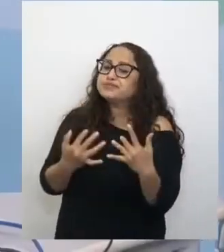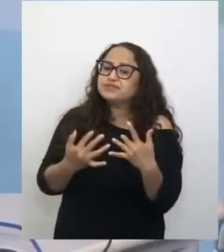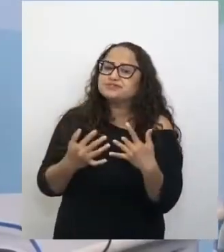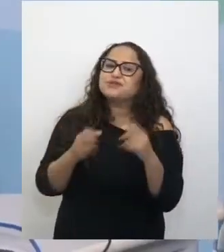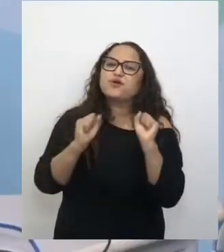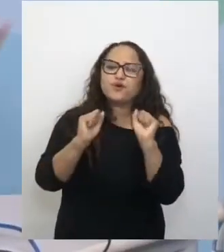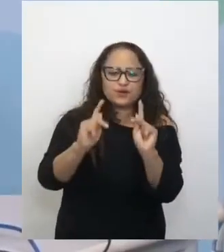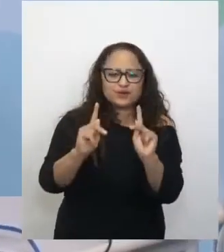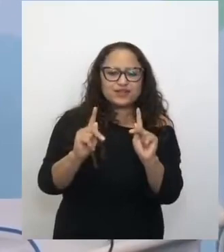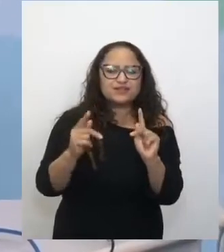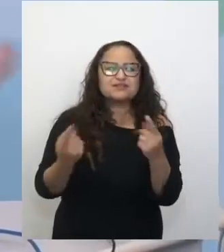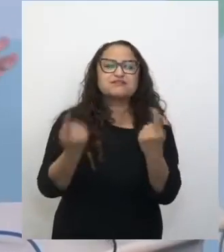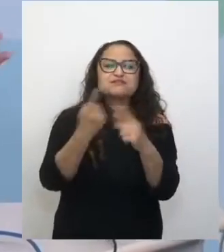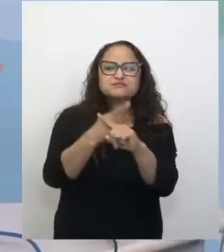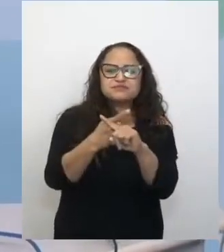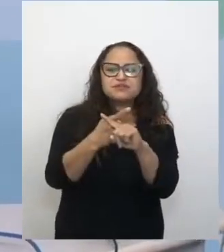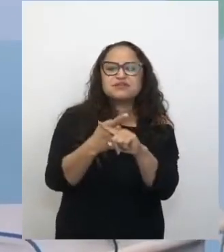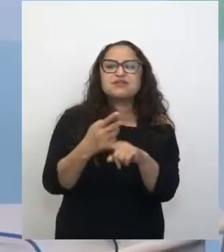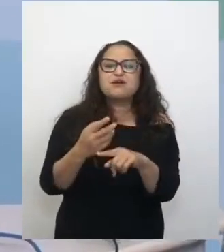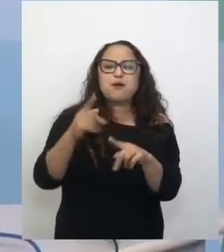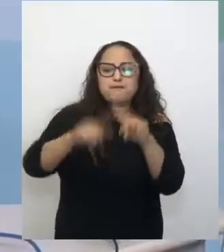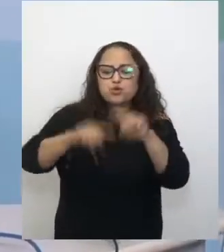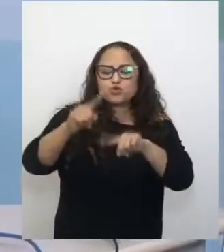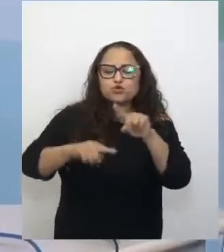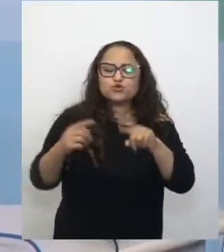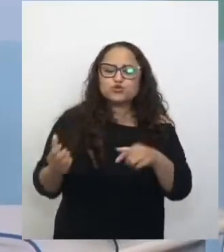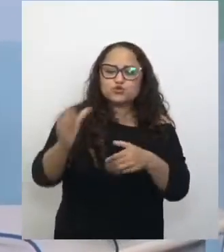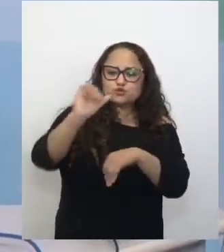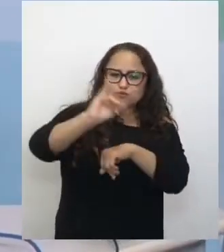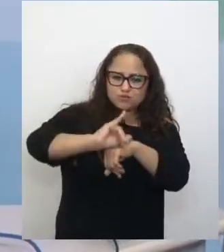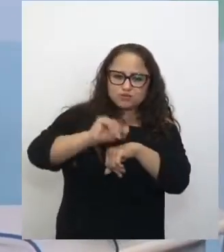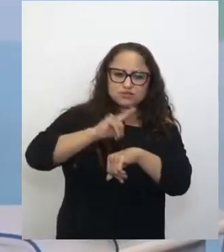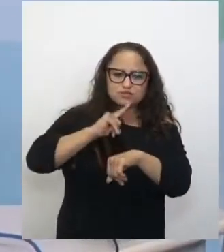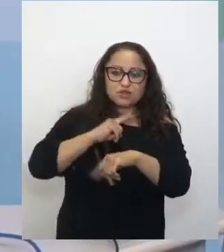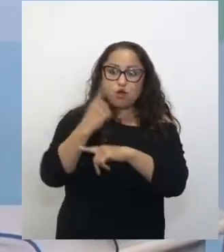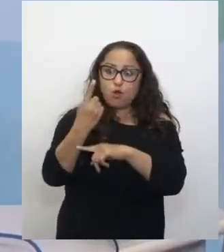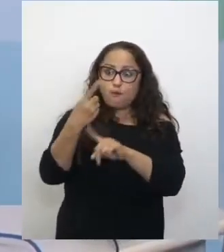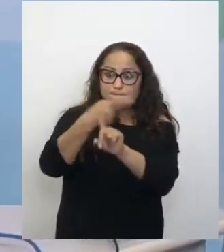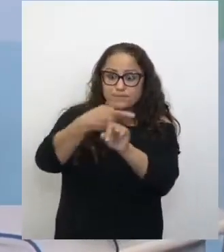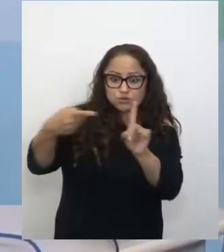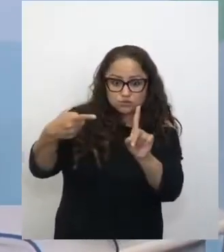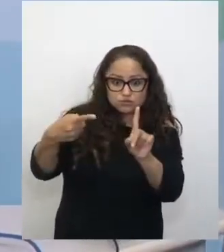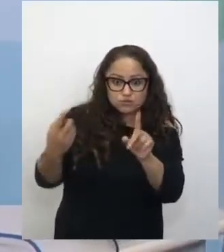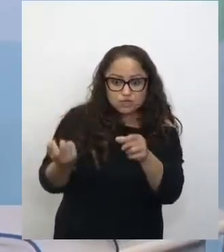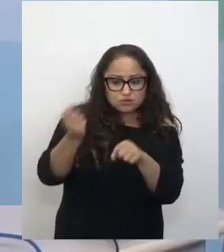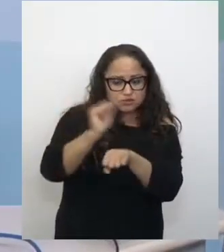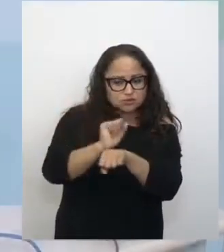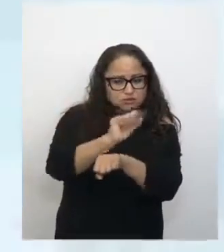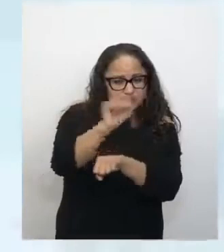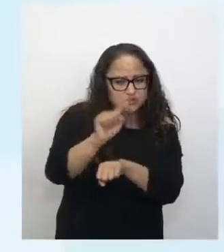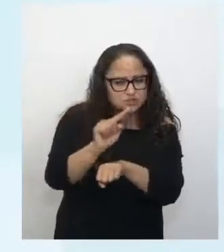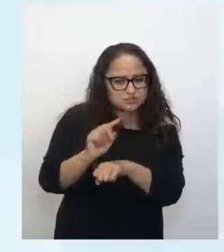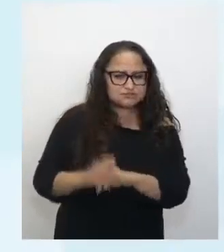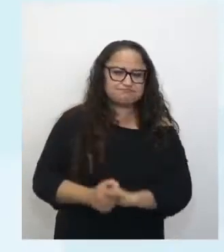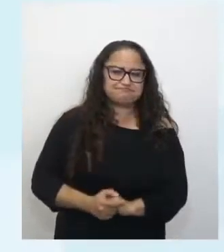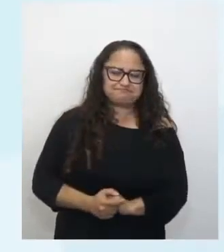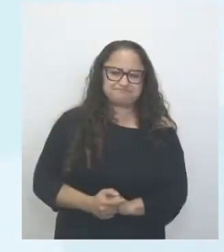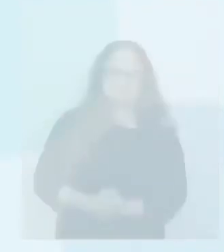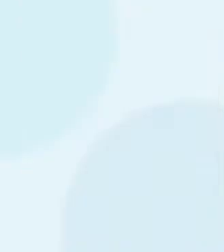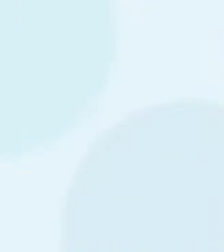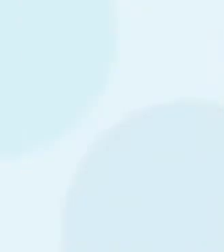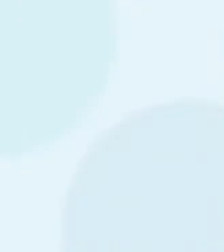isso mesmo então vou produto dos meios é igual ao produto dos extremos e falar o valor do H então a gente volta em um minuto e meio qual é o valor jogar